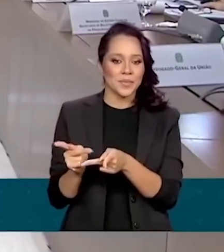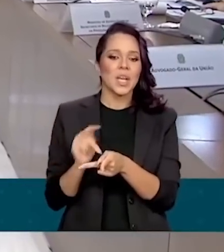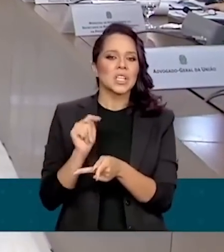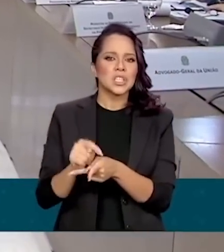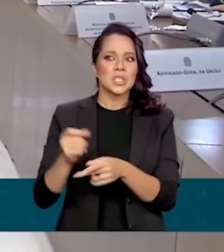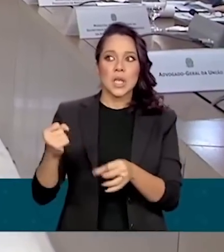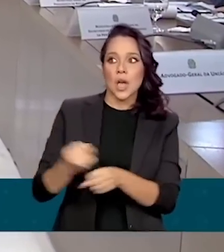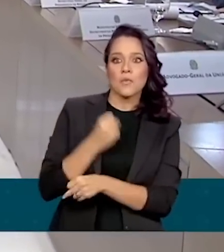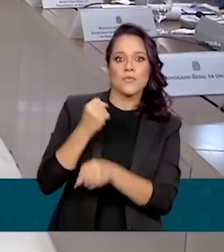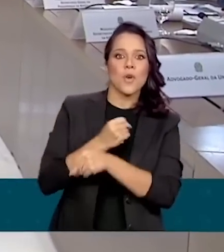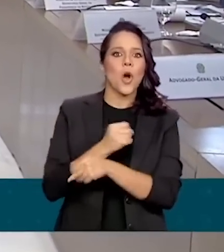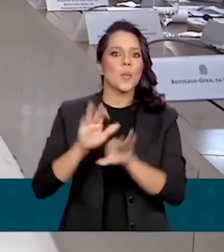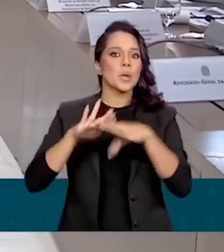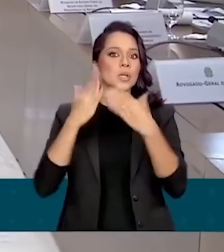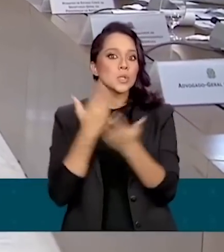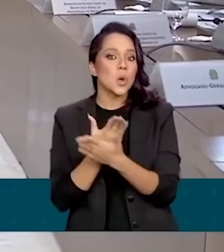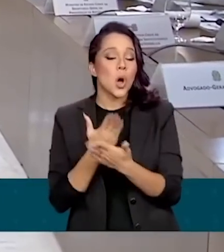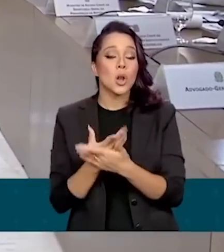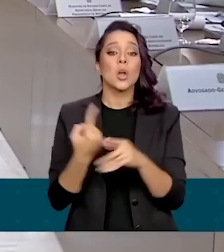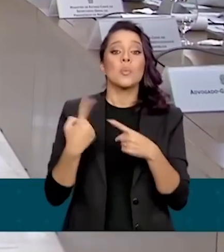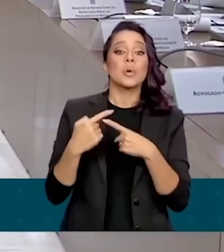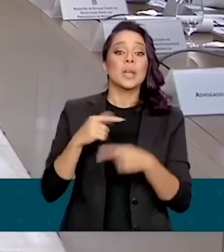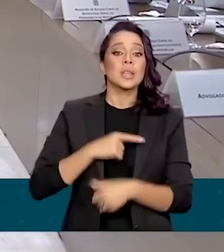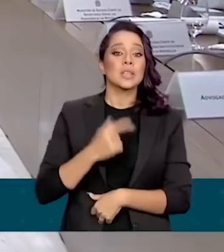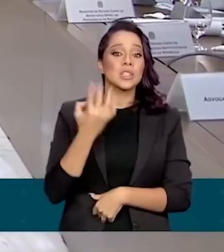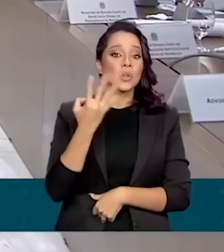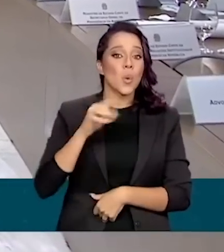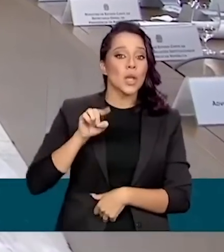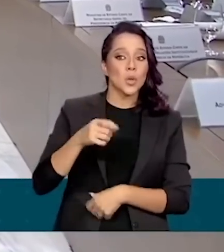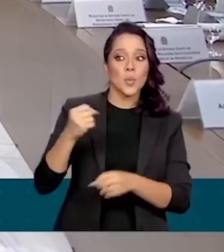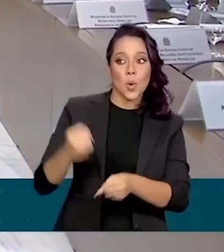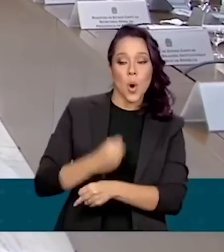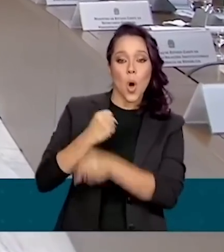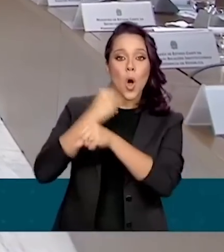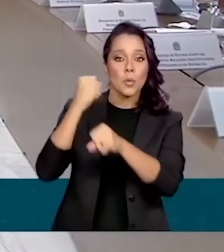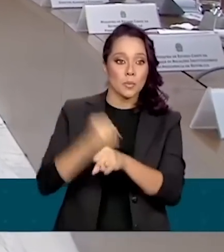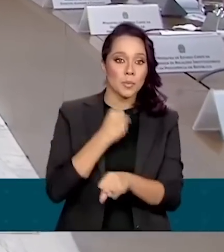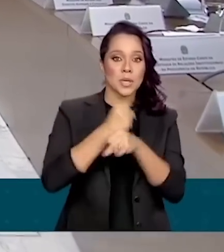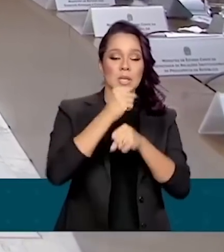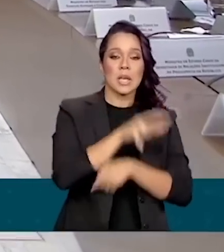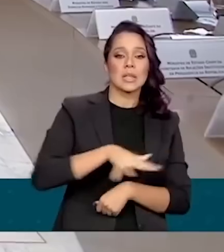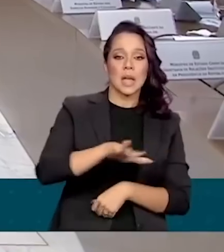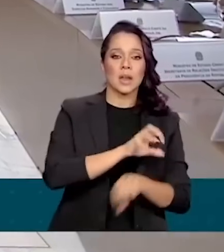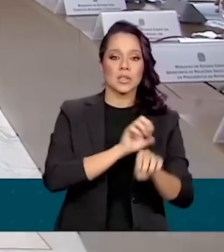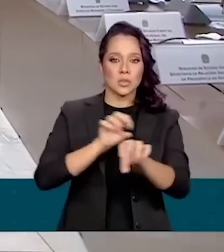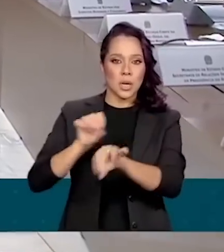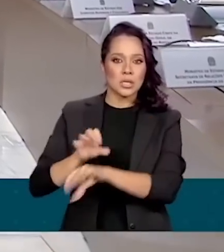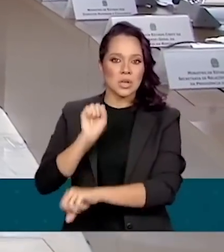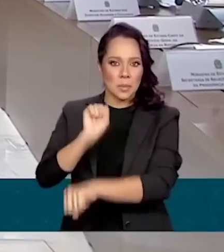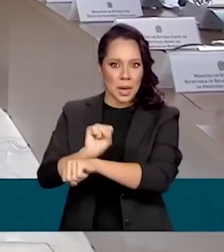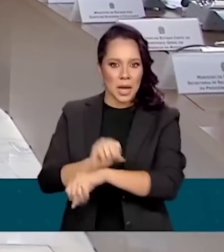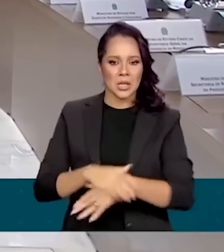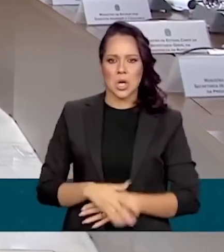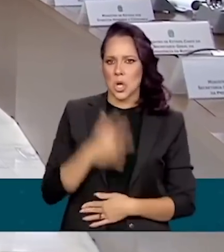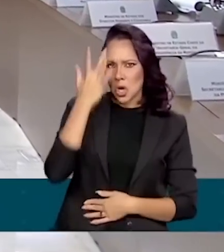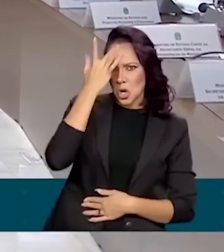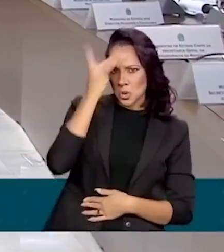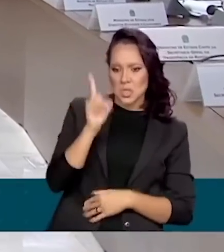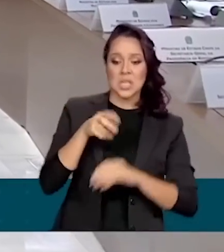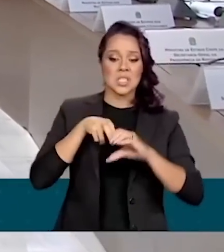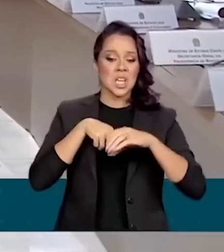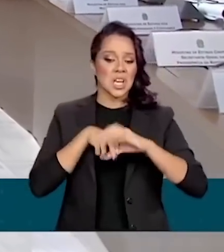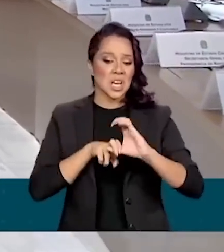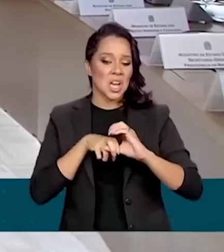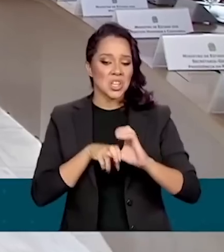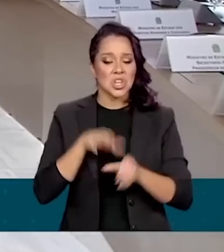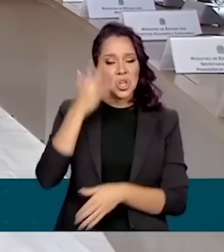de reforma em escola, porque nós temos 4 mil obras na área da educação paralisadas. Eu não sei se é creche,